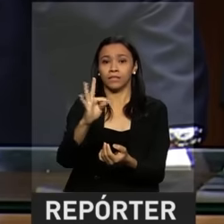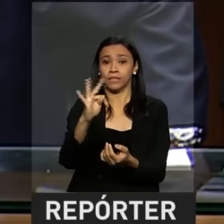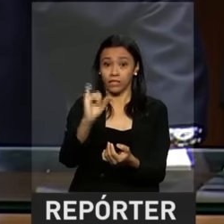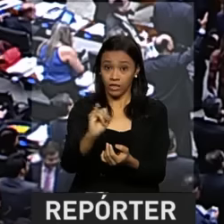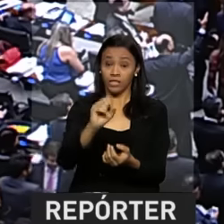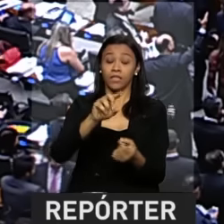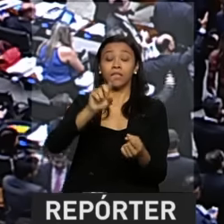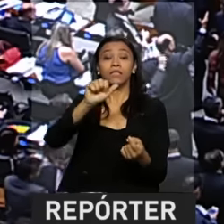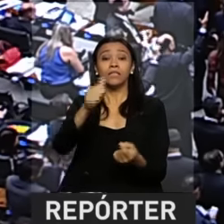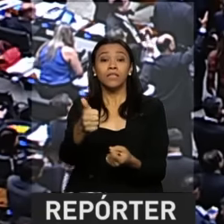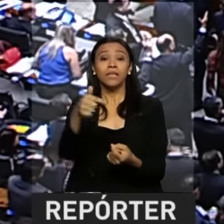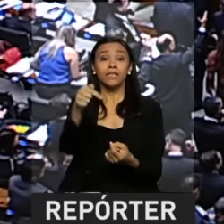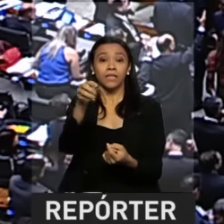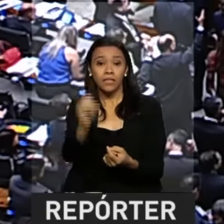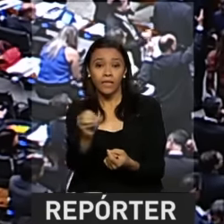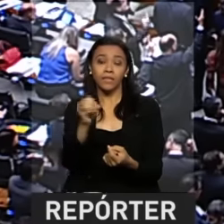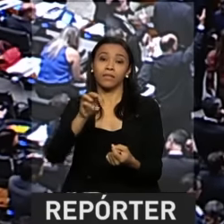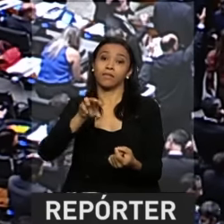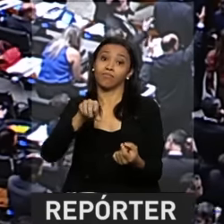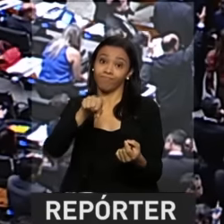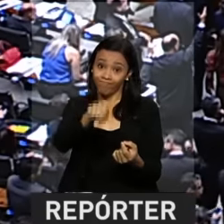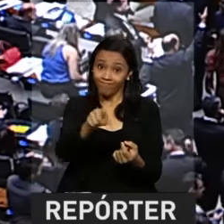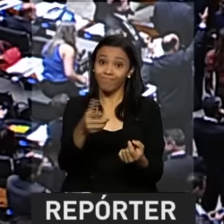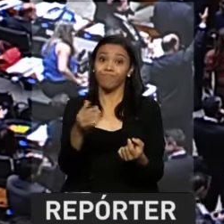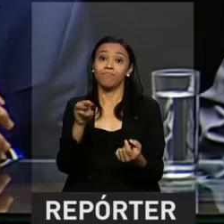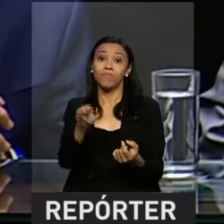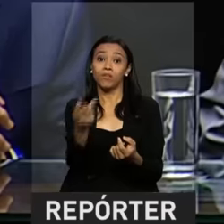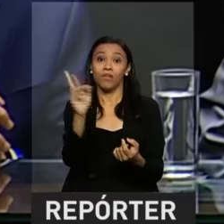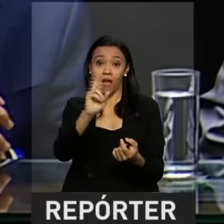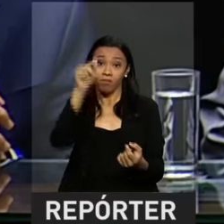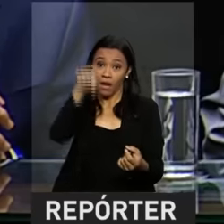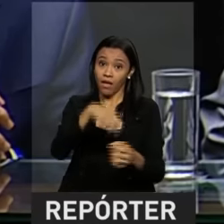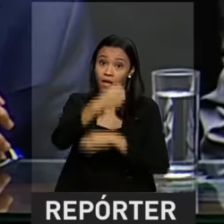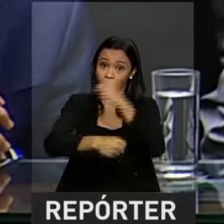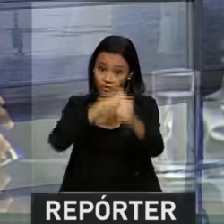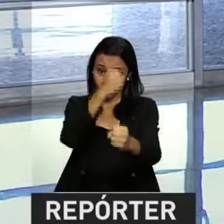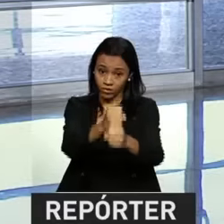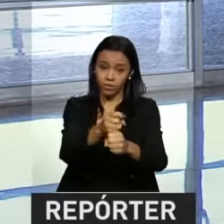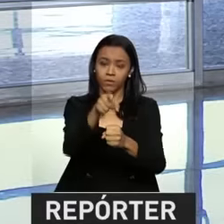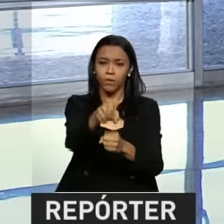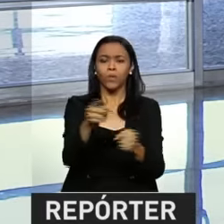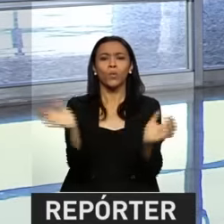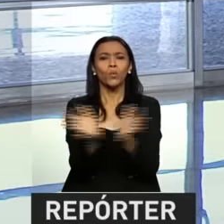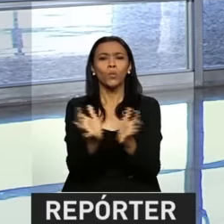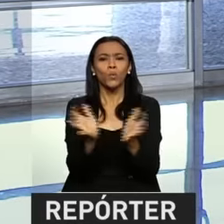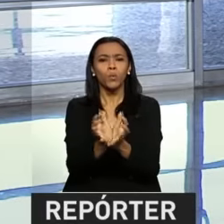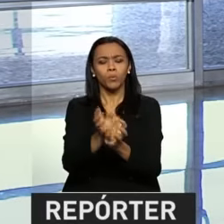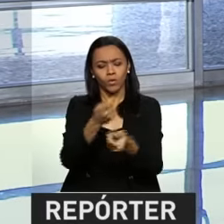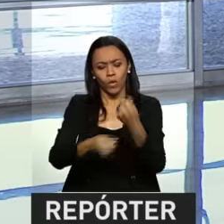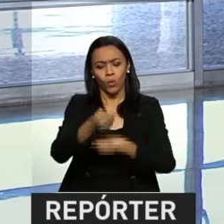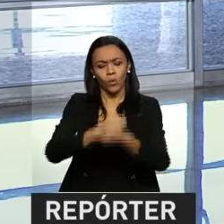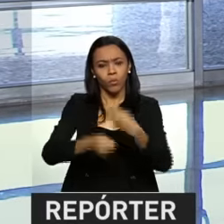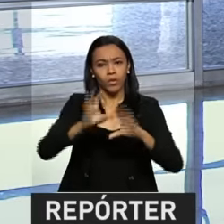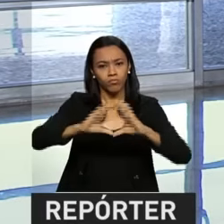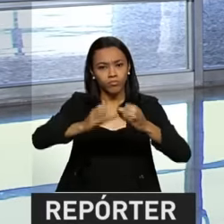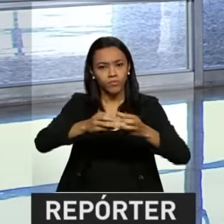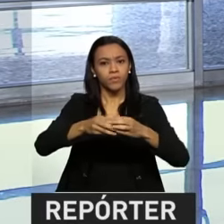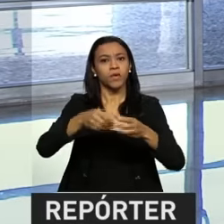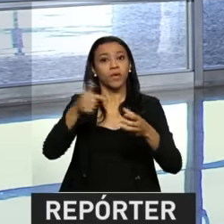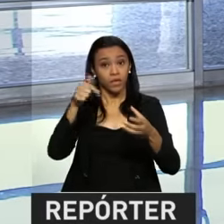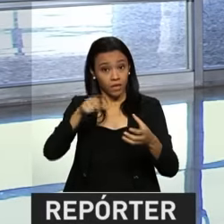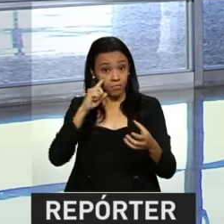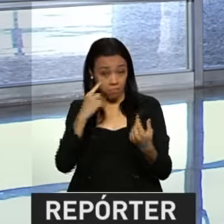170 bilhões deais para este ano a equipe econômica do governo propôs a revisão da Meta que previa